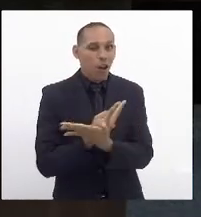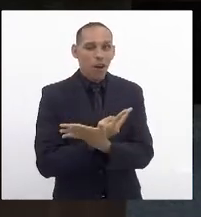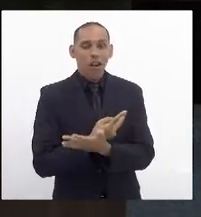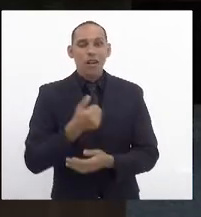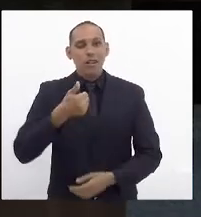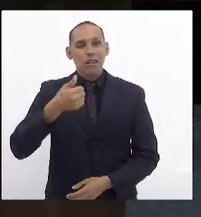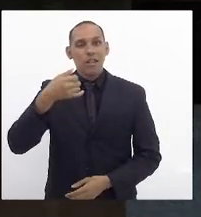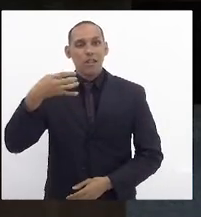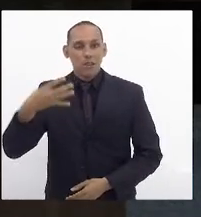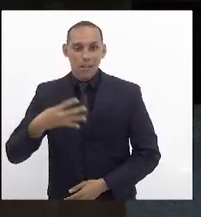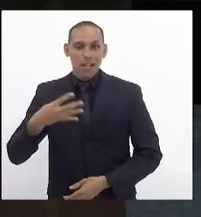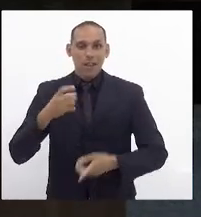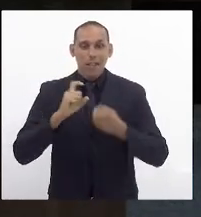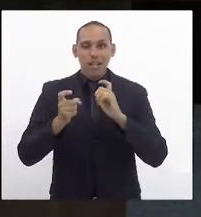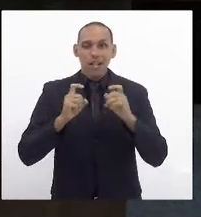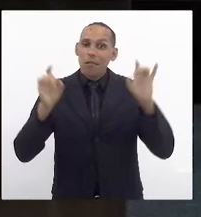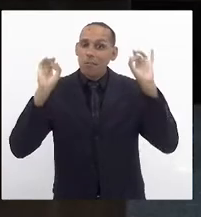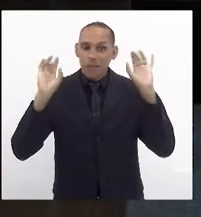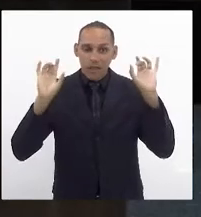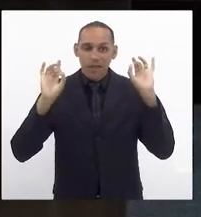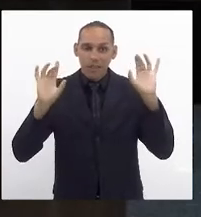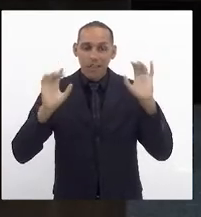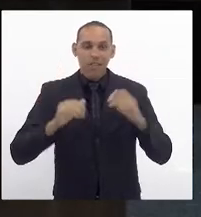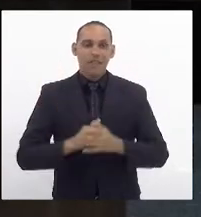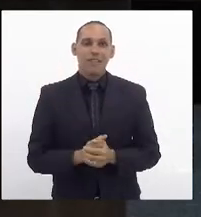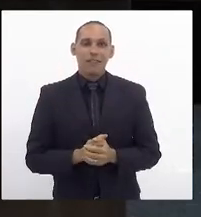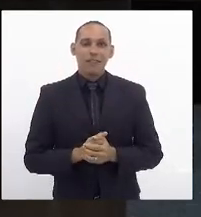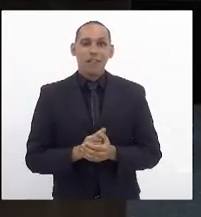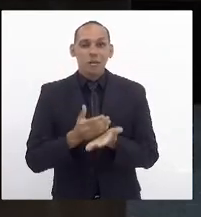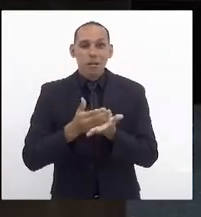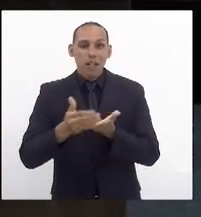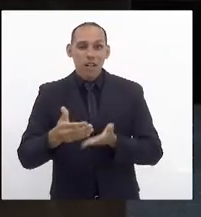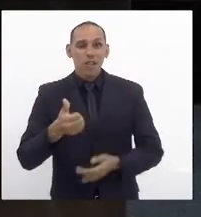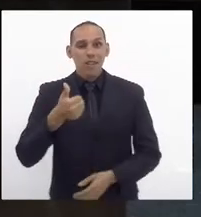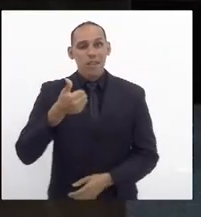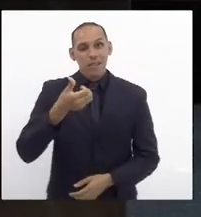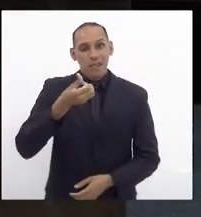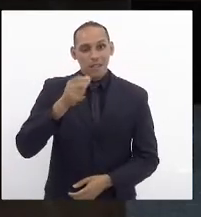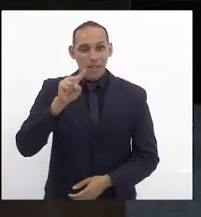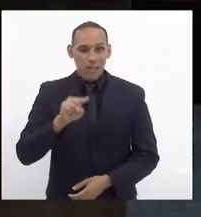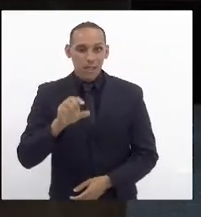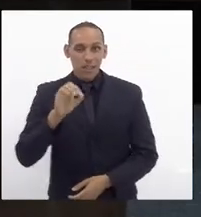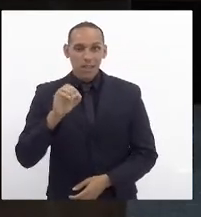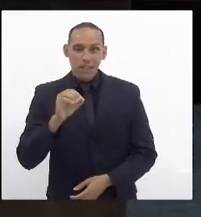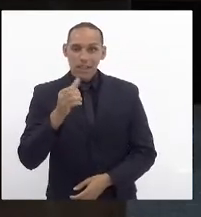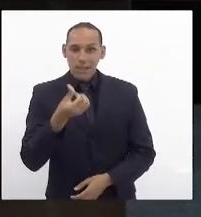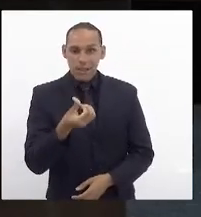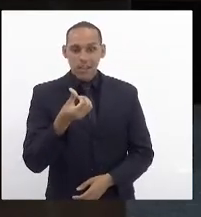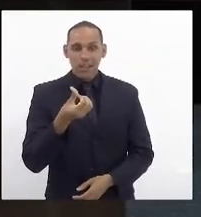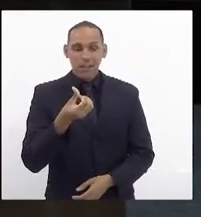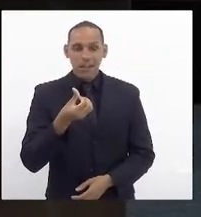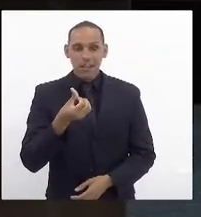décima quarta sessão extraordinária que iniciado as 16:06